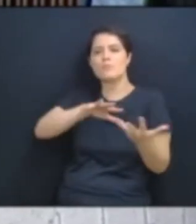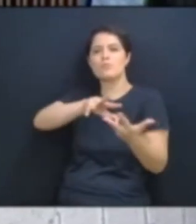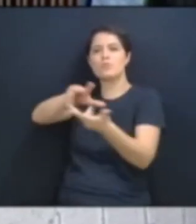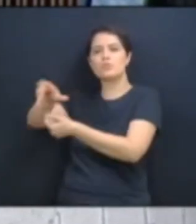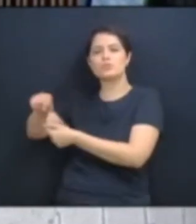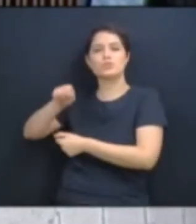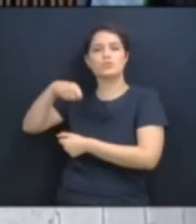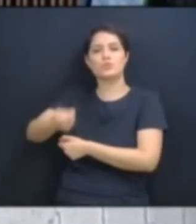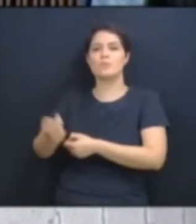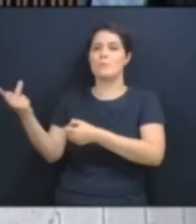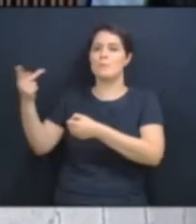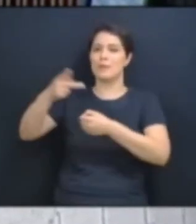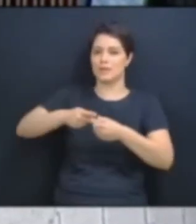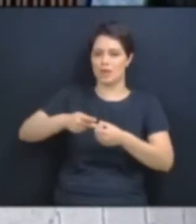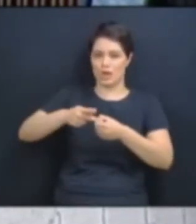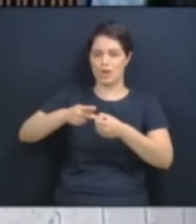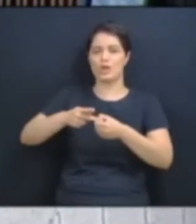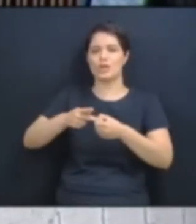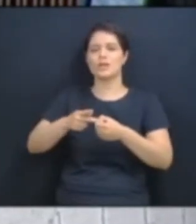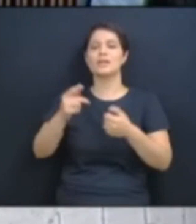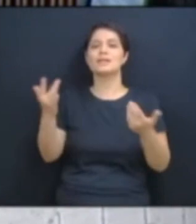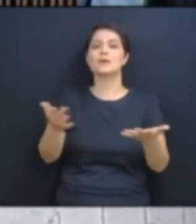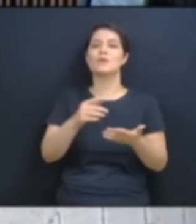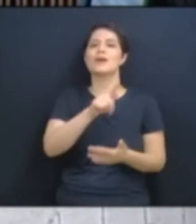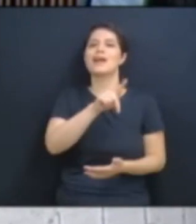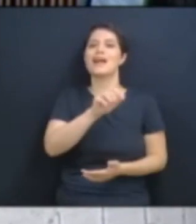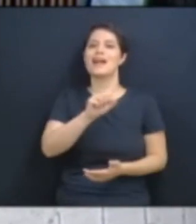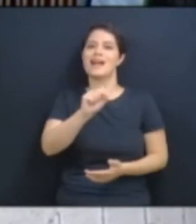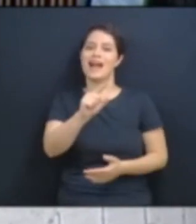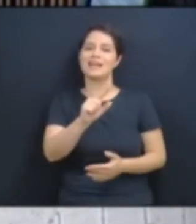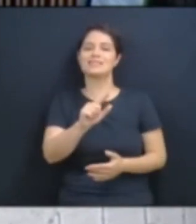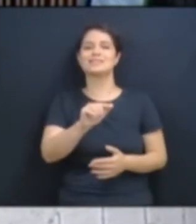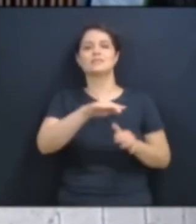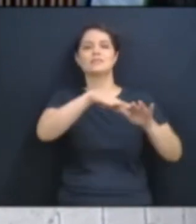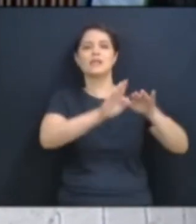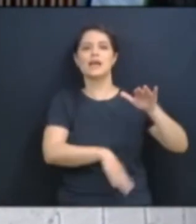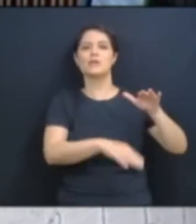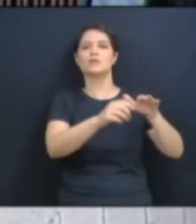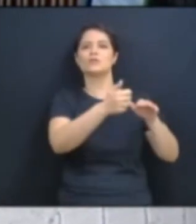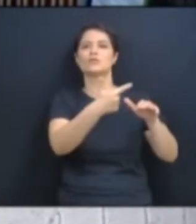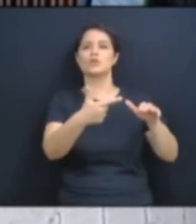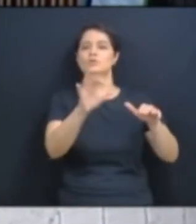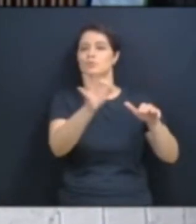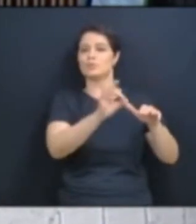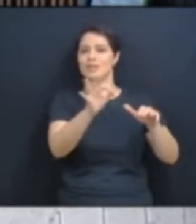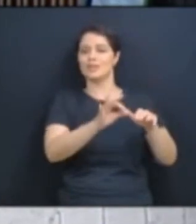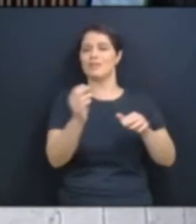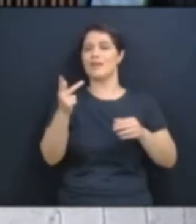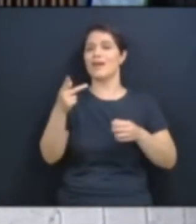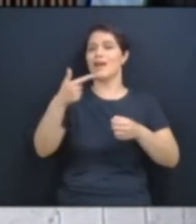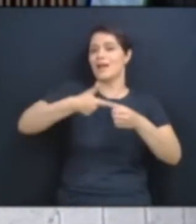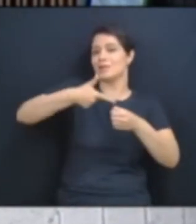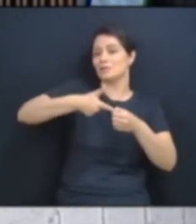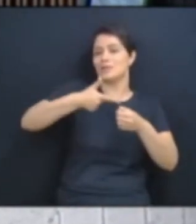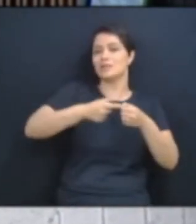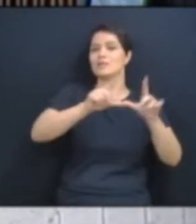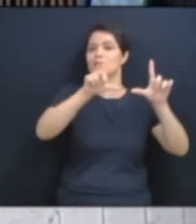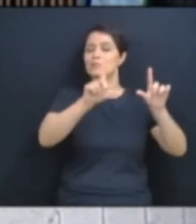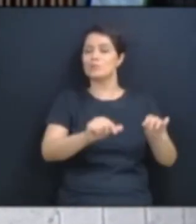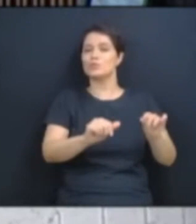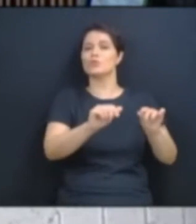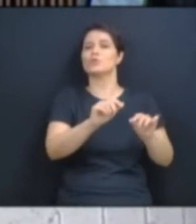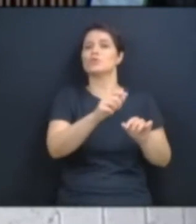gasolina 12,6% e o diesel 12,8%. Um avanço para a soberania do